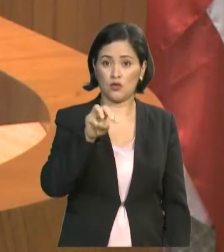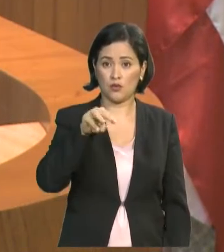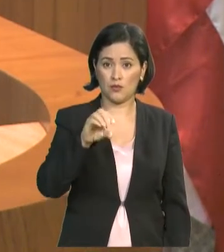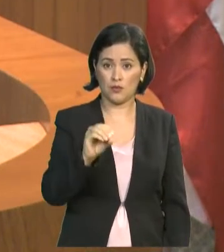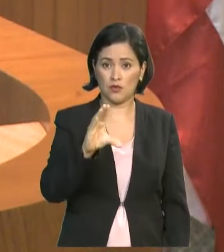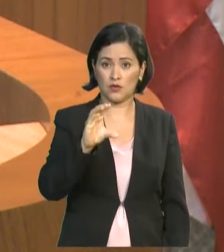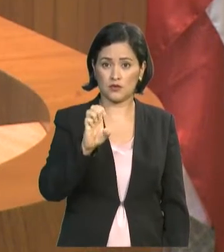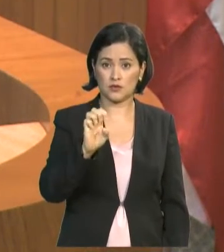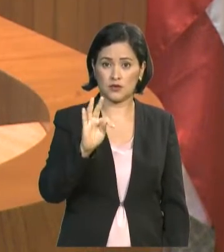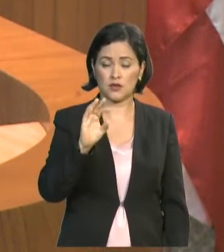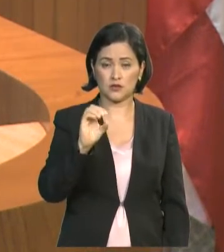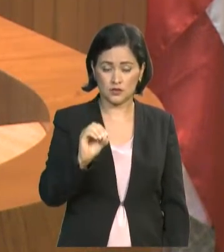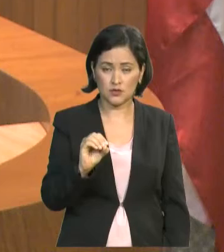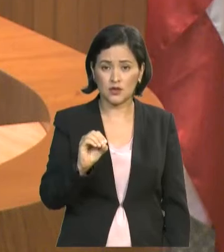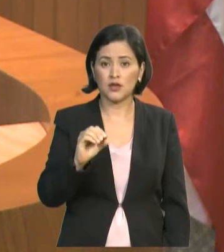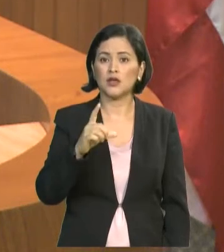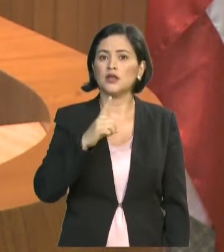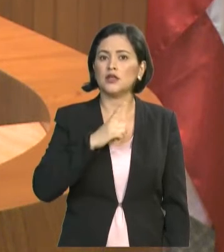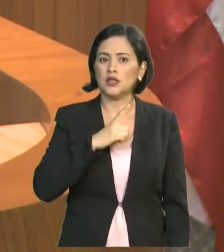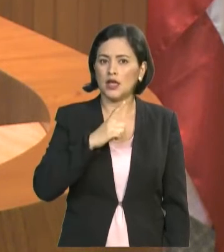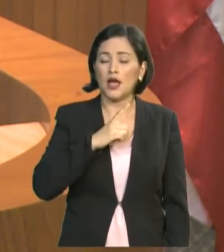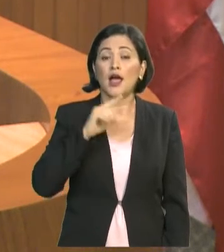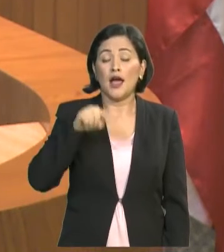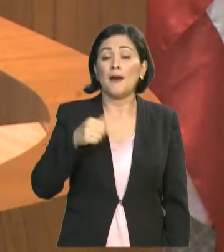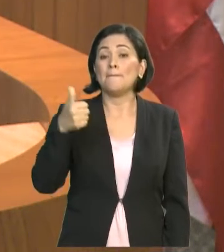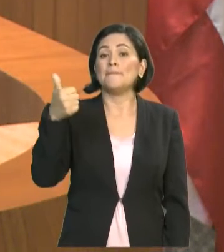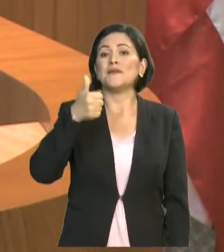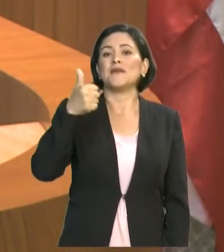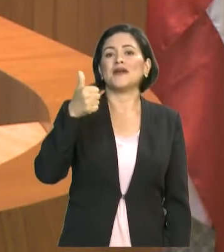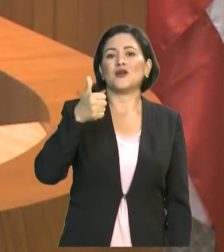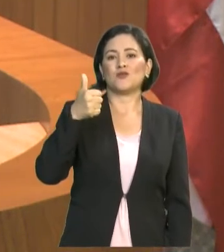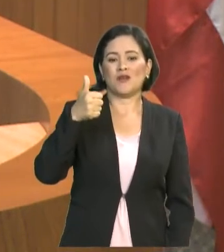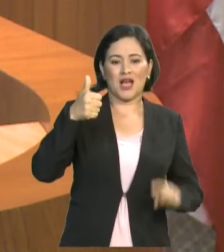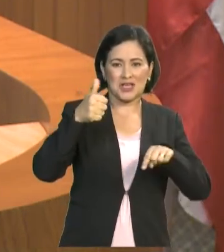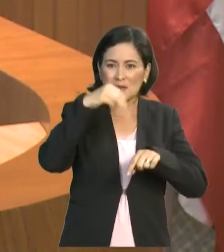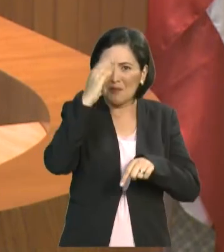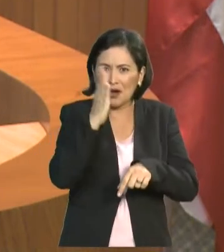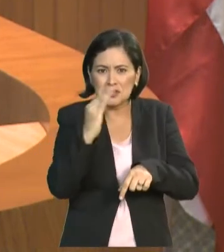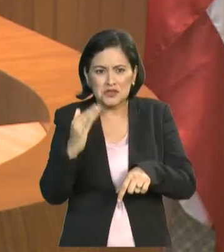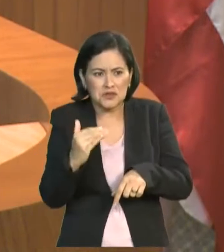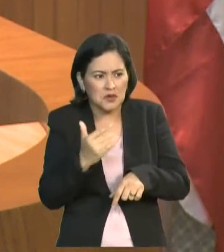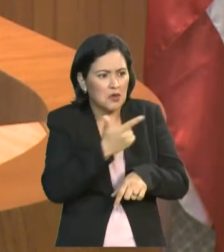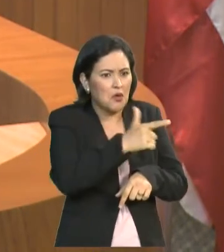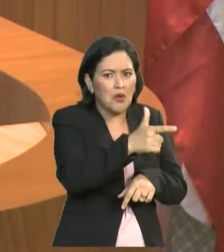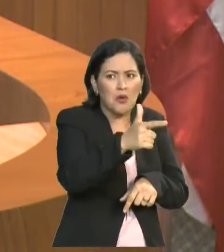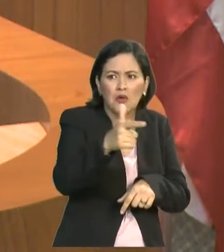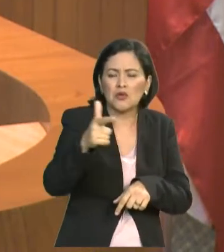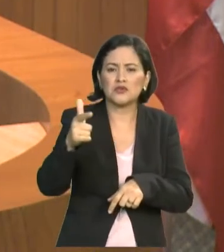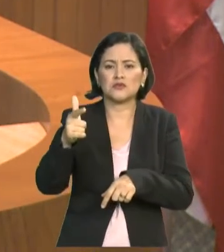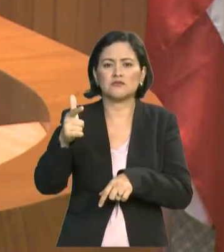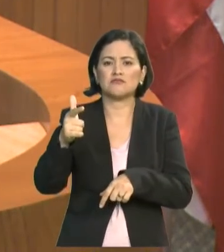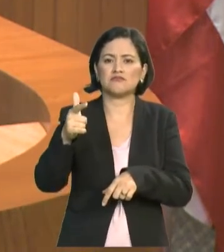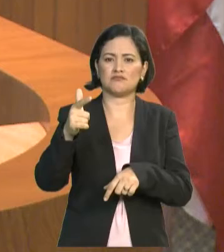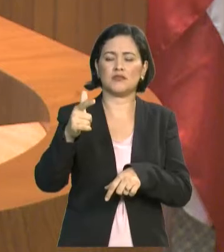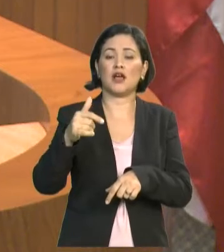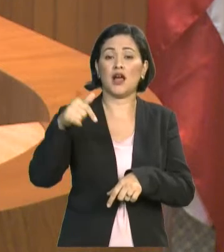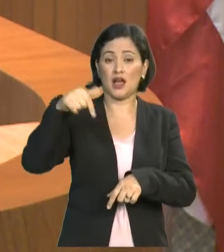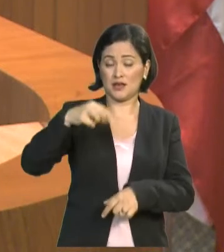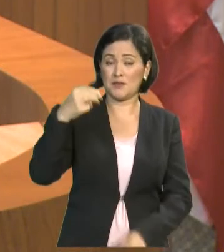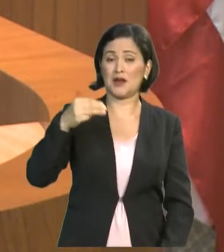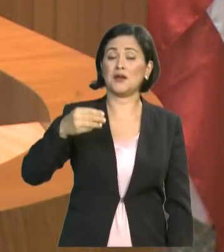nacional sendo pioneiro, que é o que eu acabei de citar, que investe em políticas concretas